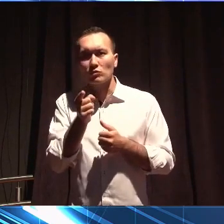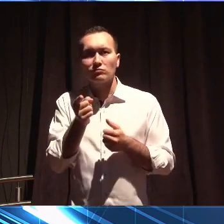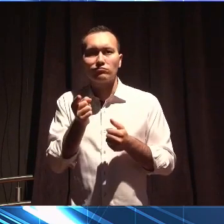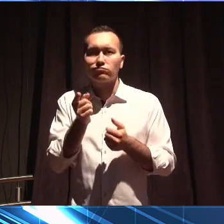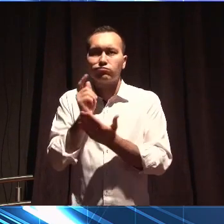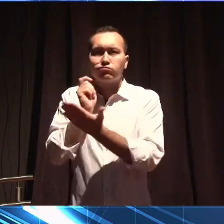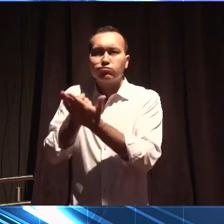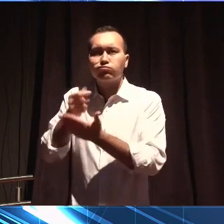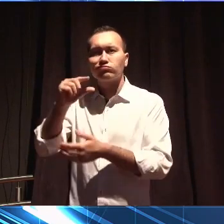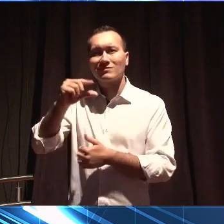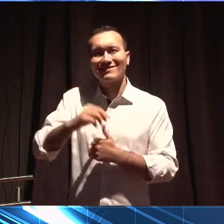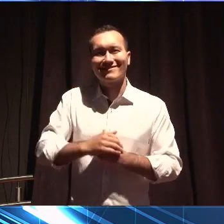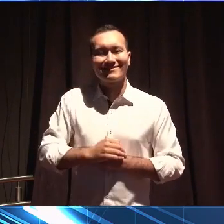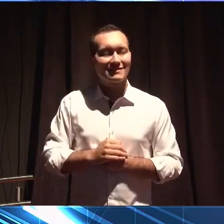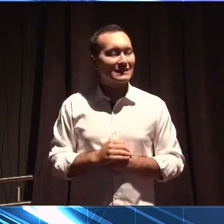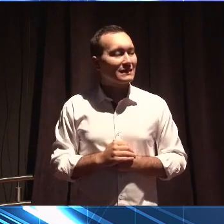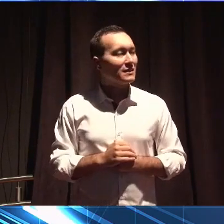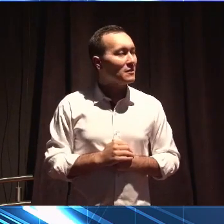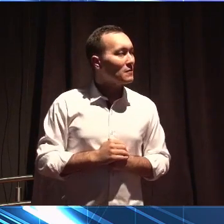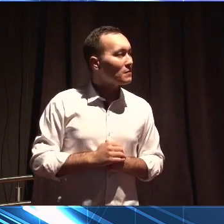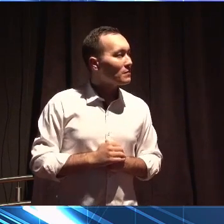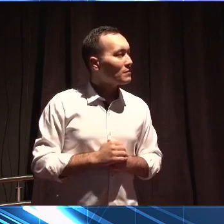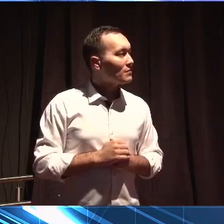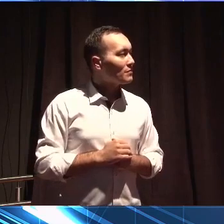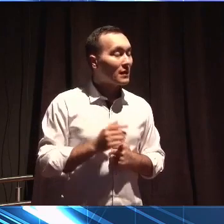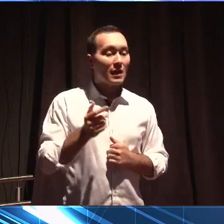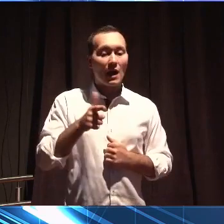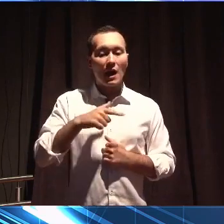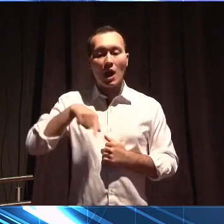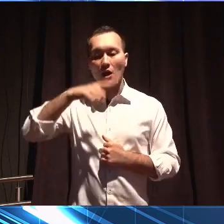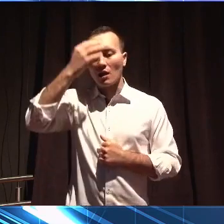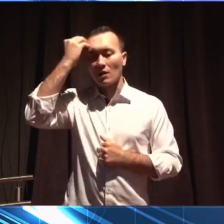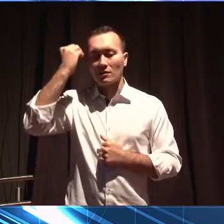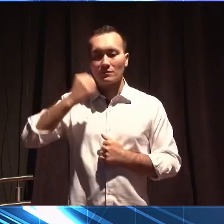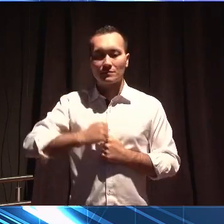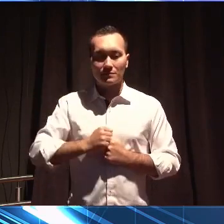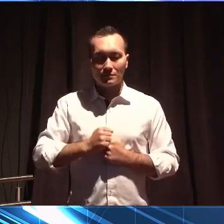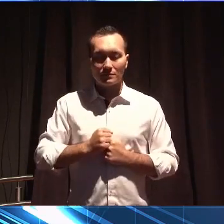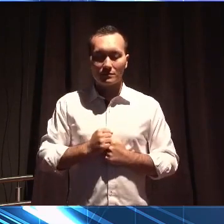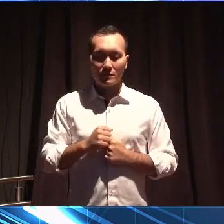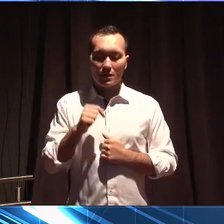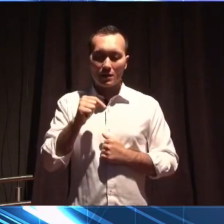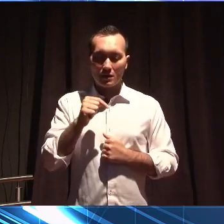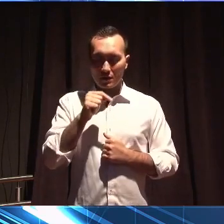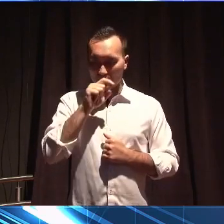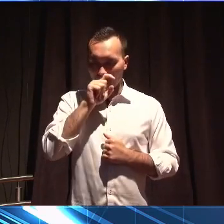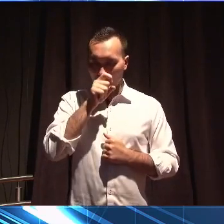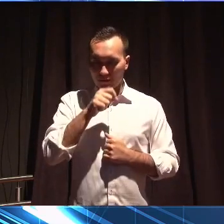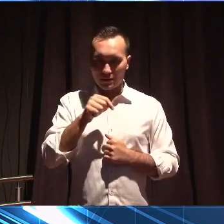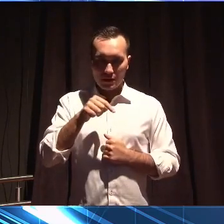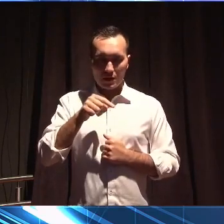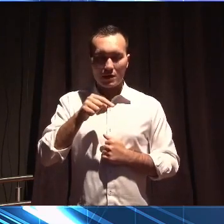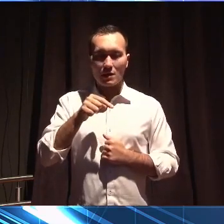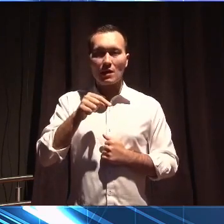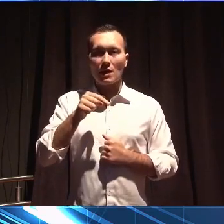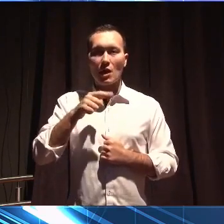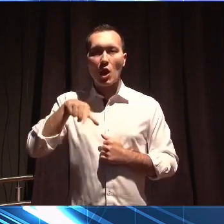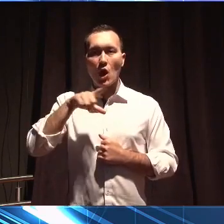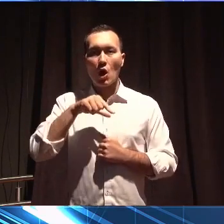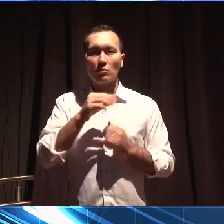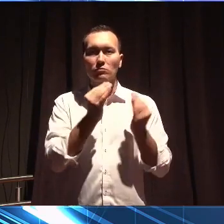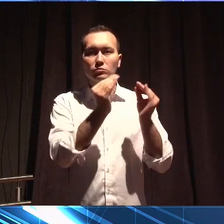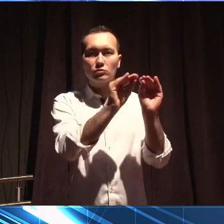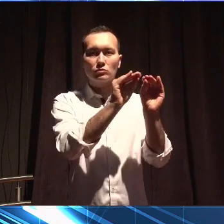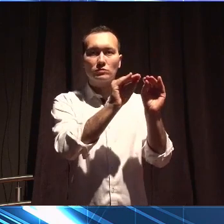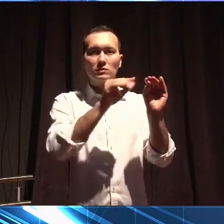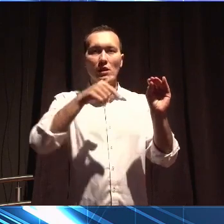Exatamente. E aí, a gente até acabou esquecendo de comentar no comecinho da apresentação, mas a gente montou esse QR Code aqui para